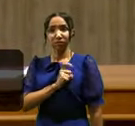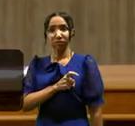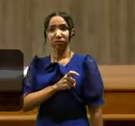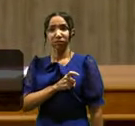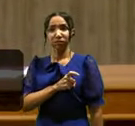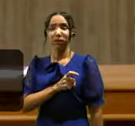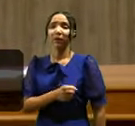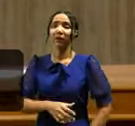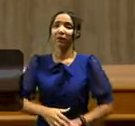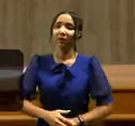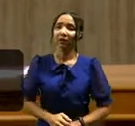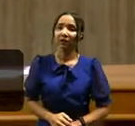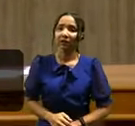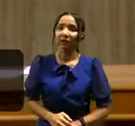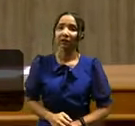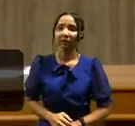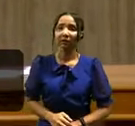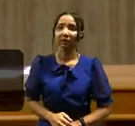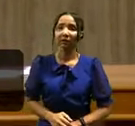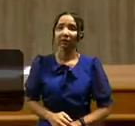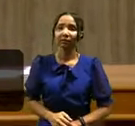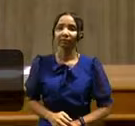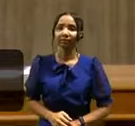deserto isso aqui é pesado irmão